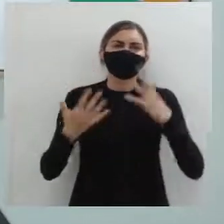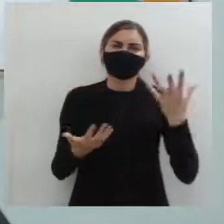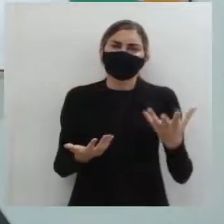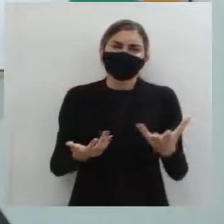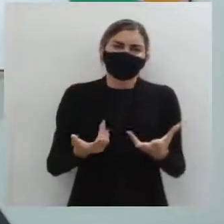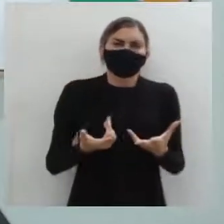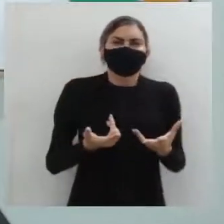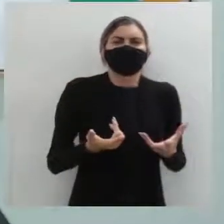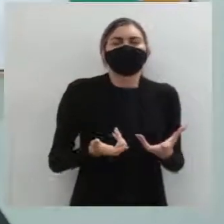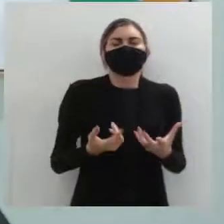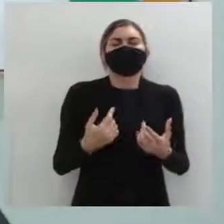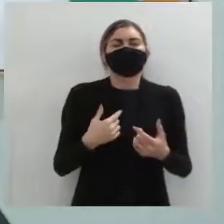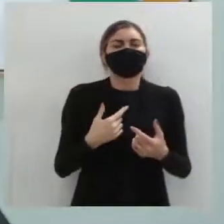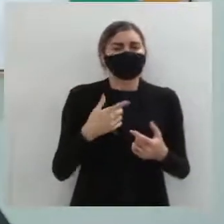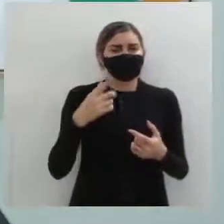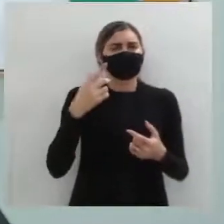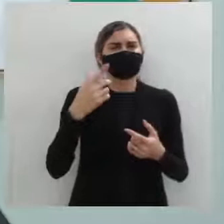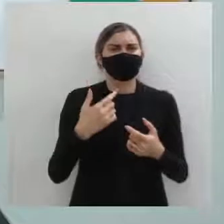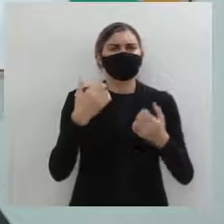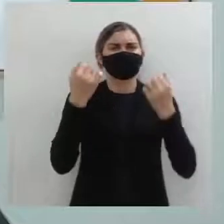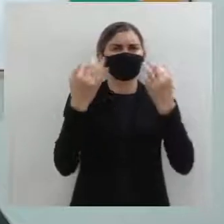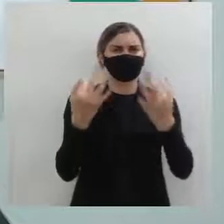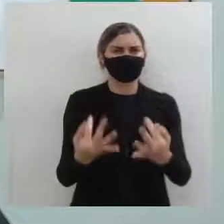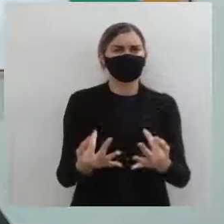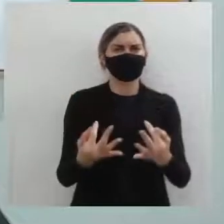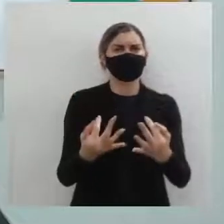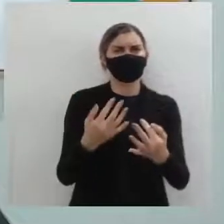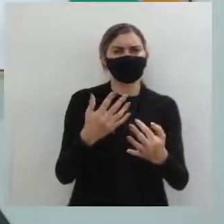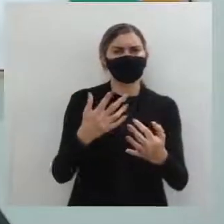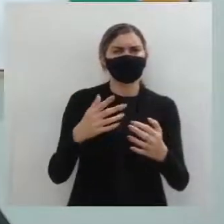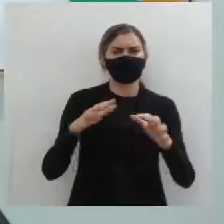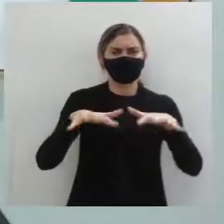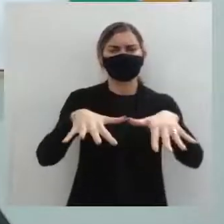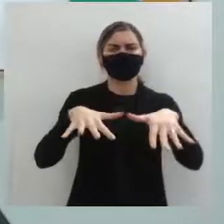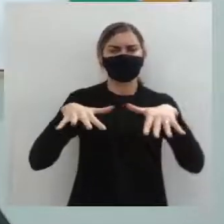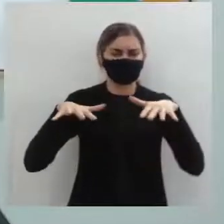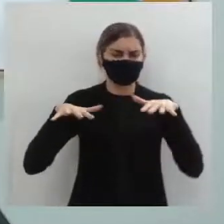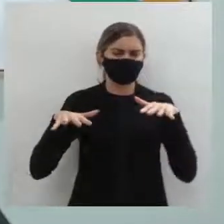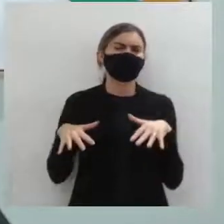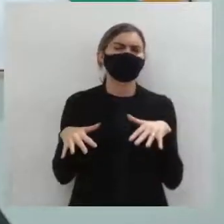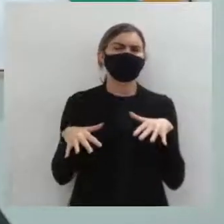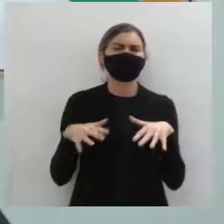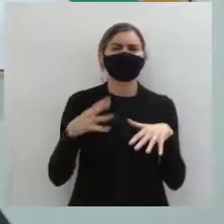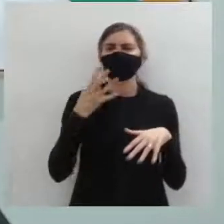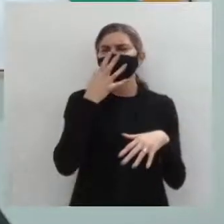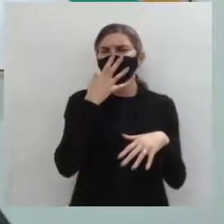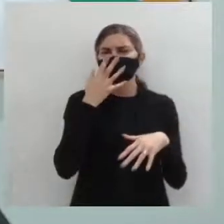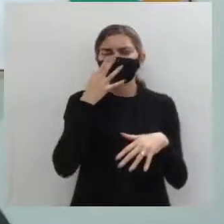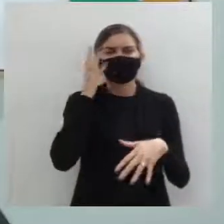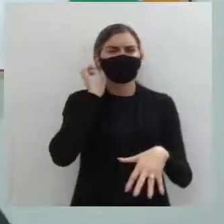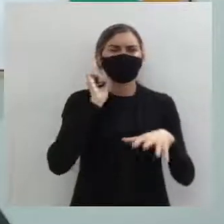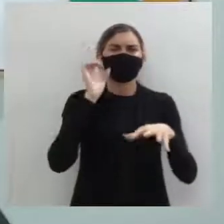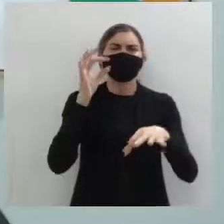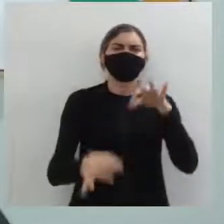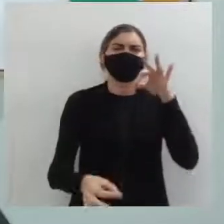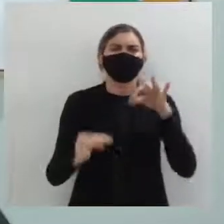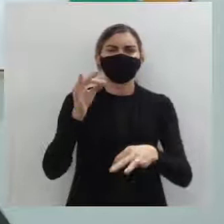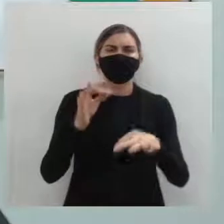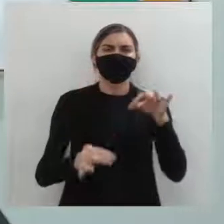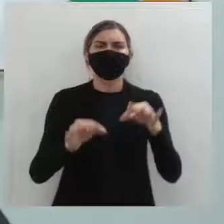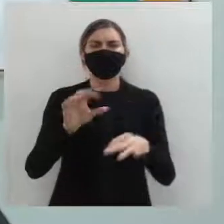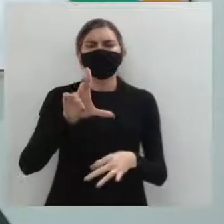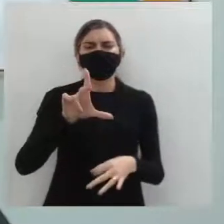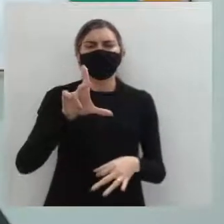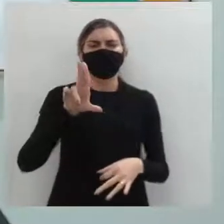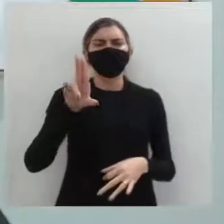alvoroço. A Dieta de Worms foi uma assembleia encarregada de ouvir e julgar